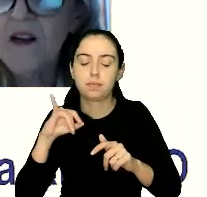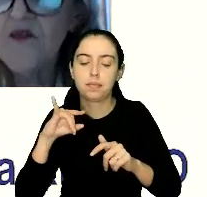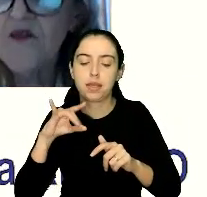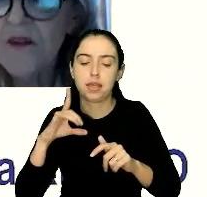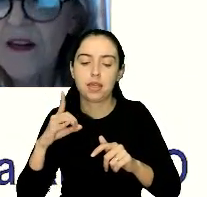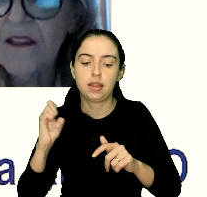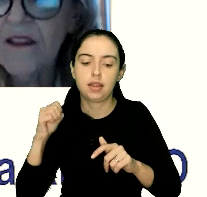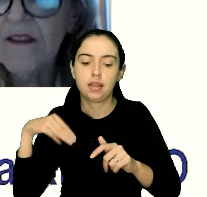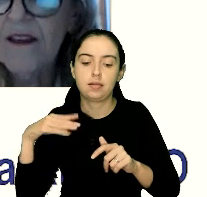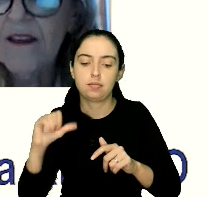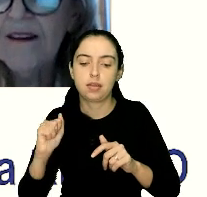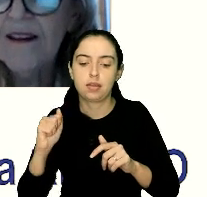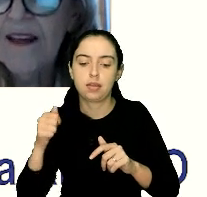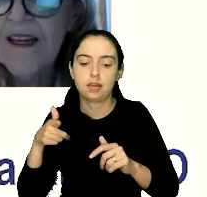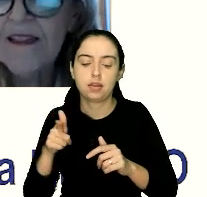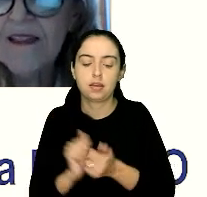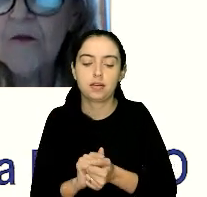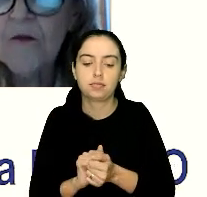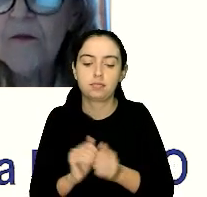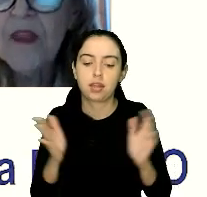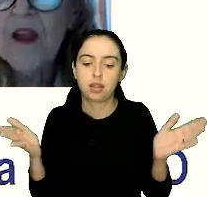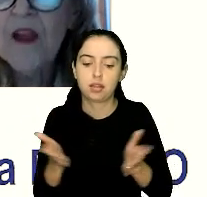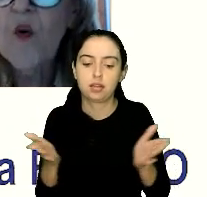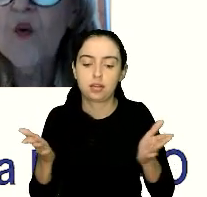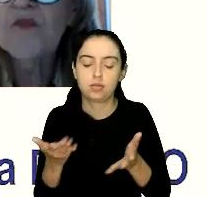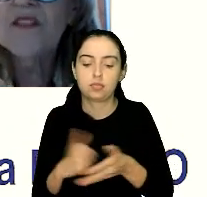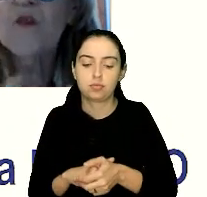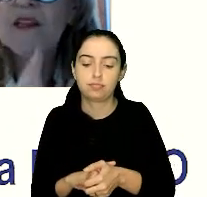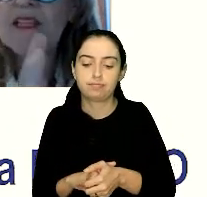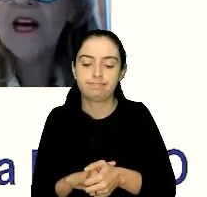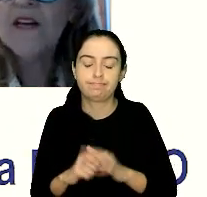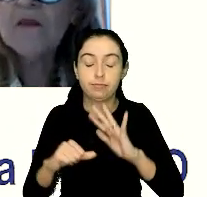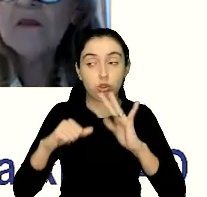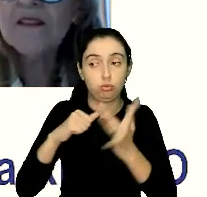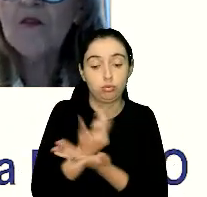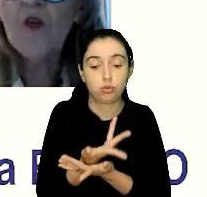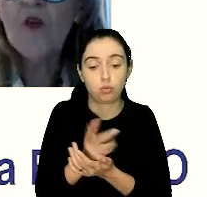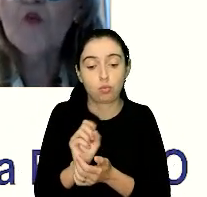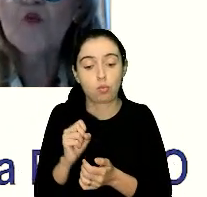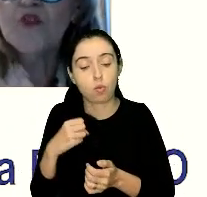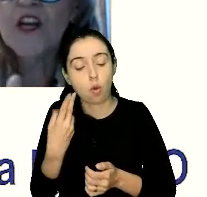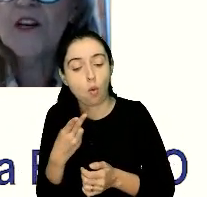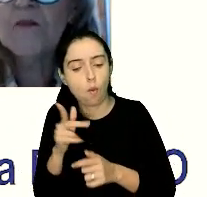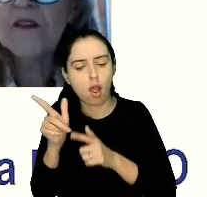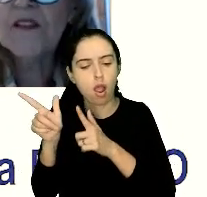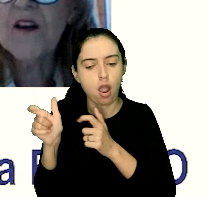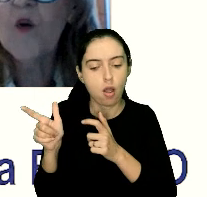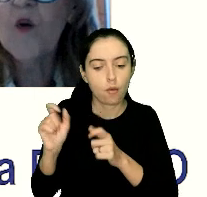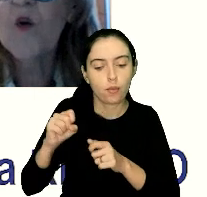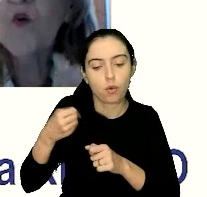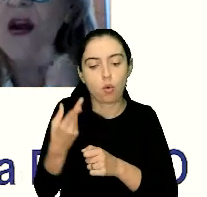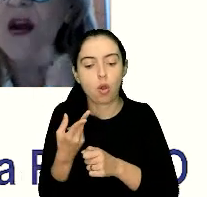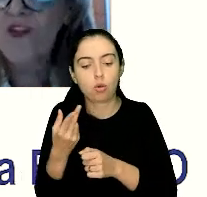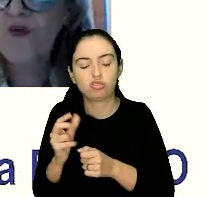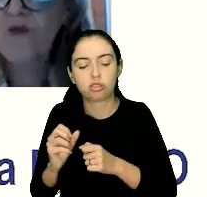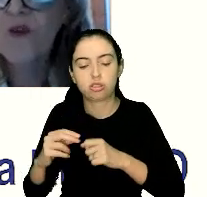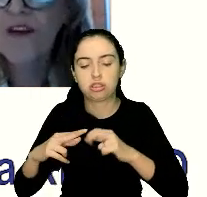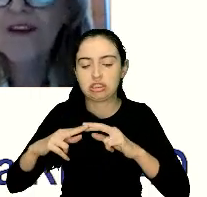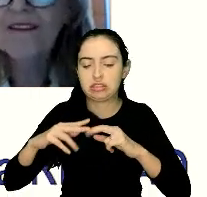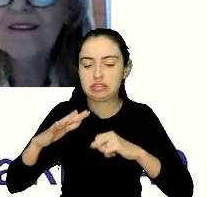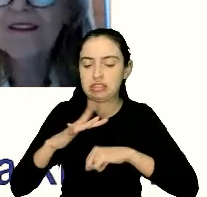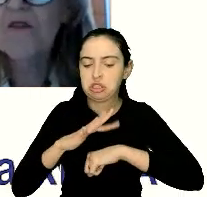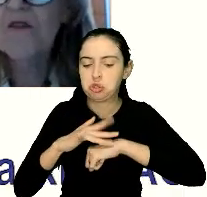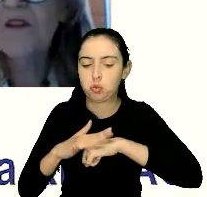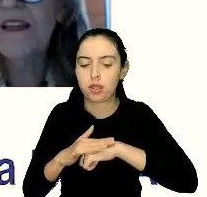o caso aqui em questão. Ou são as armas, ou os germes, ou o